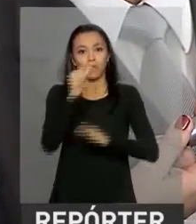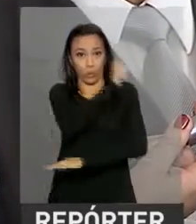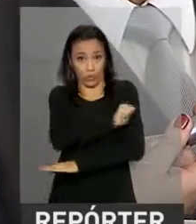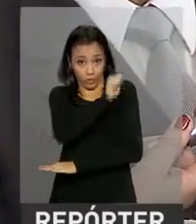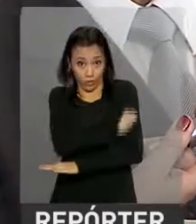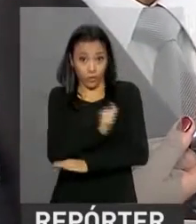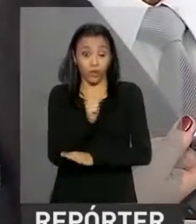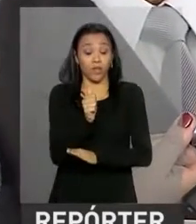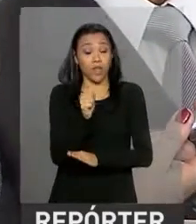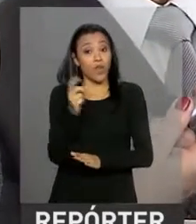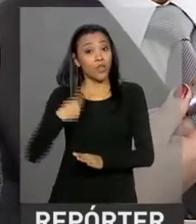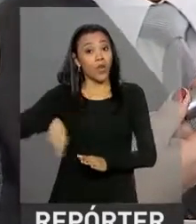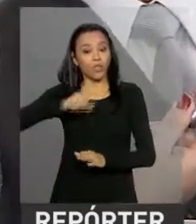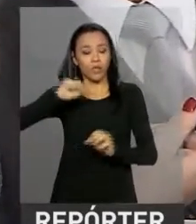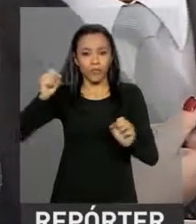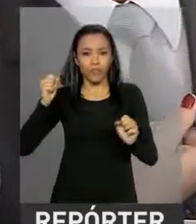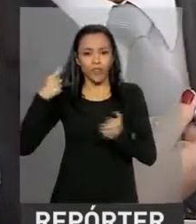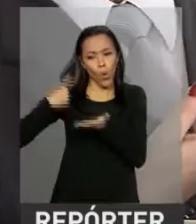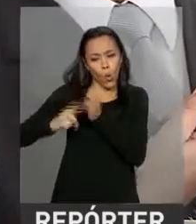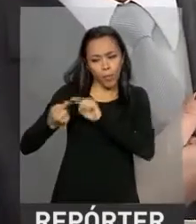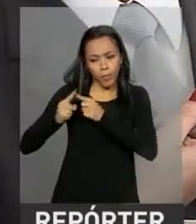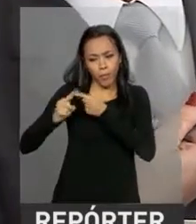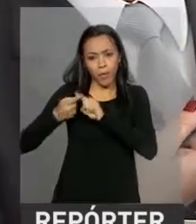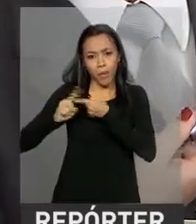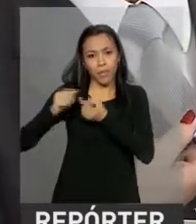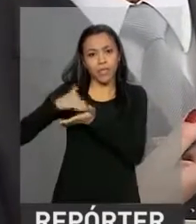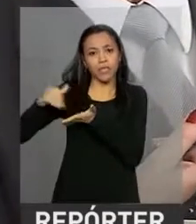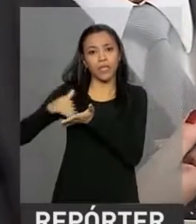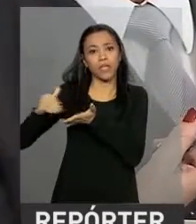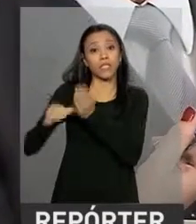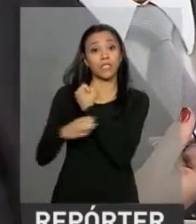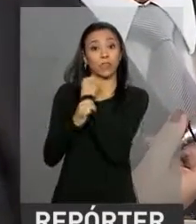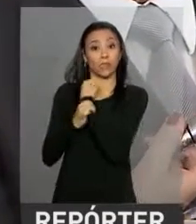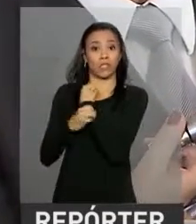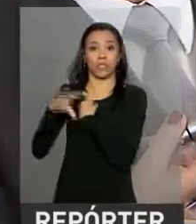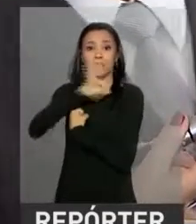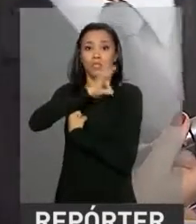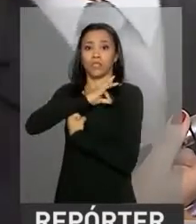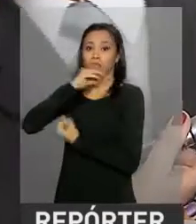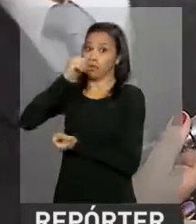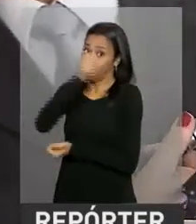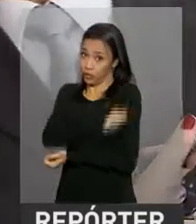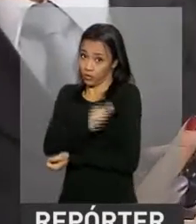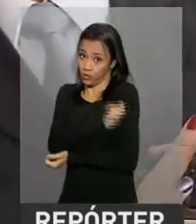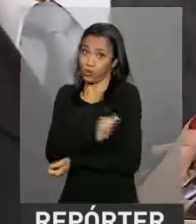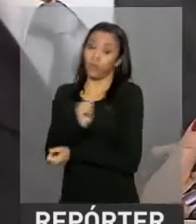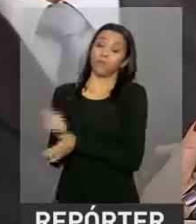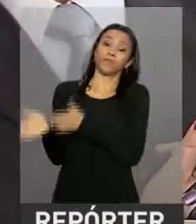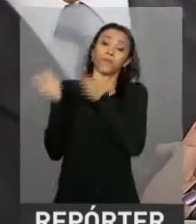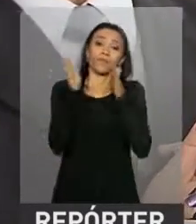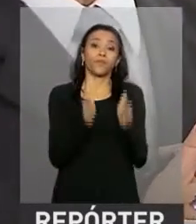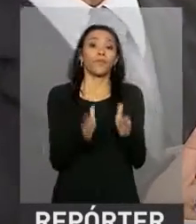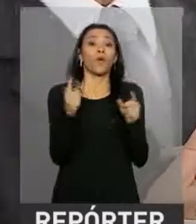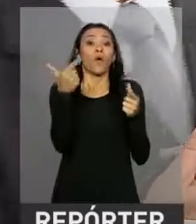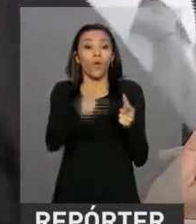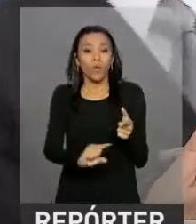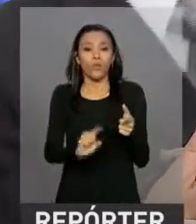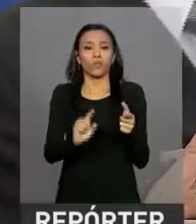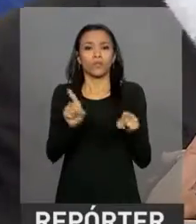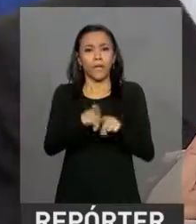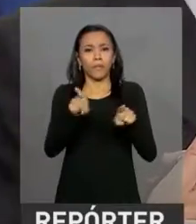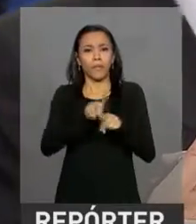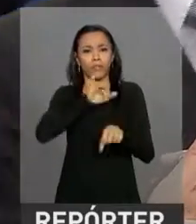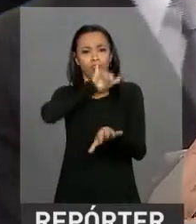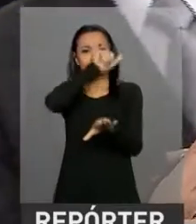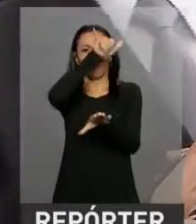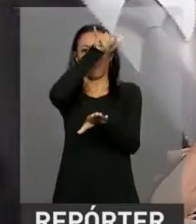ainda acordando com a Secretaria de Segurança do Rio de Janeiro. E mais, na segurança externa do Aeroporto